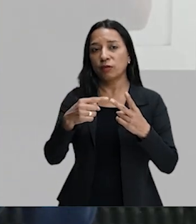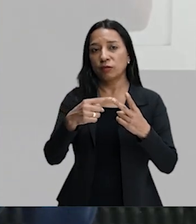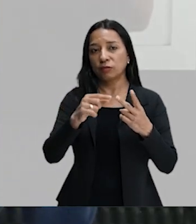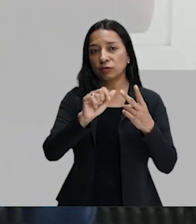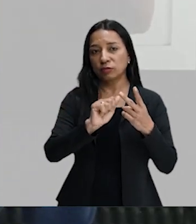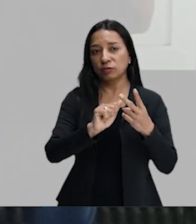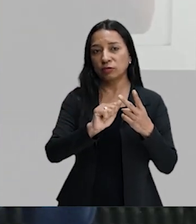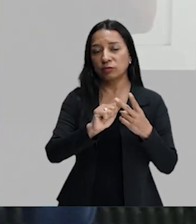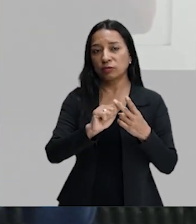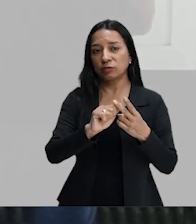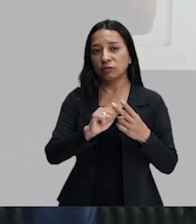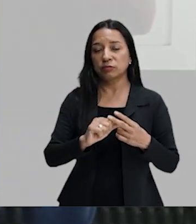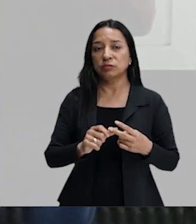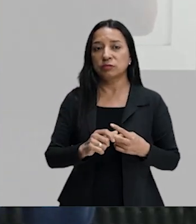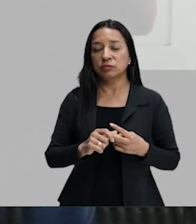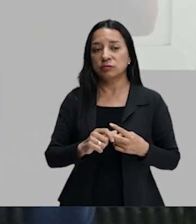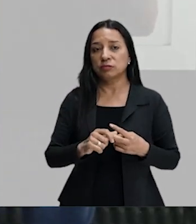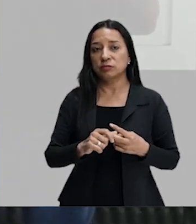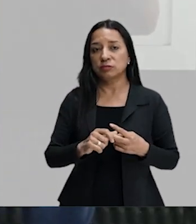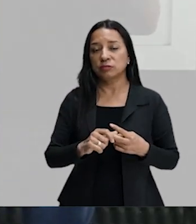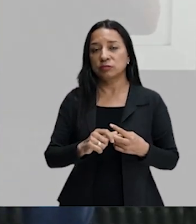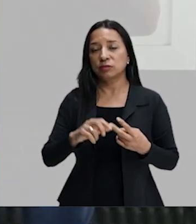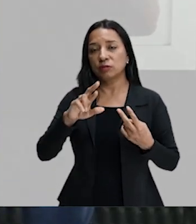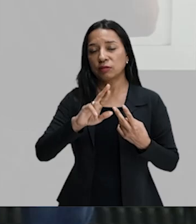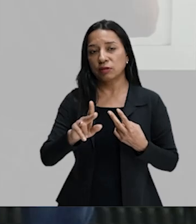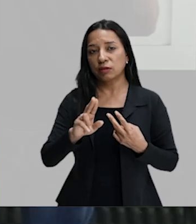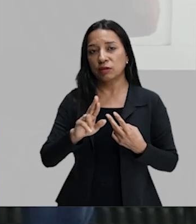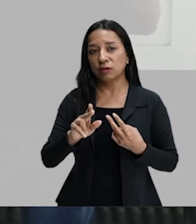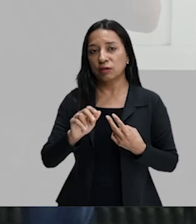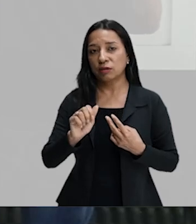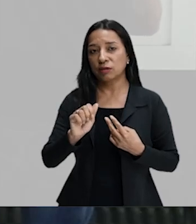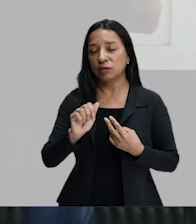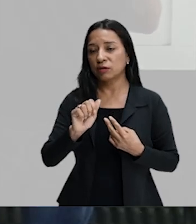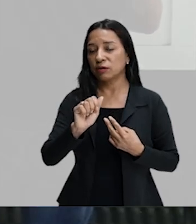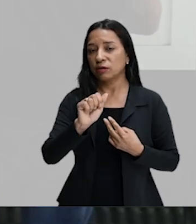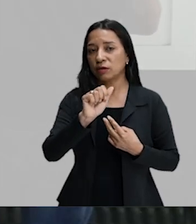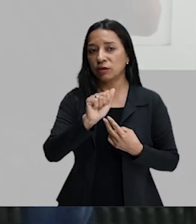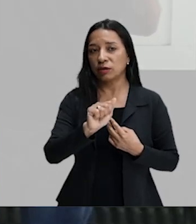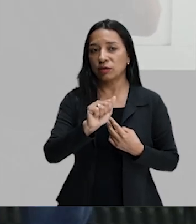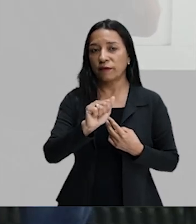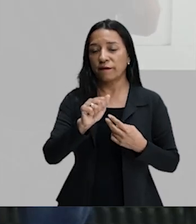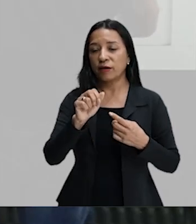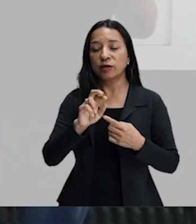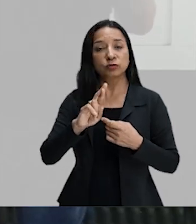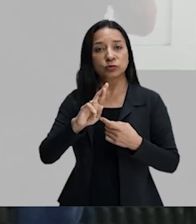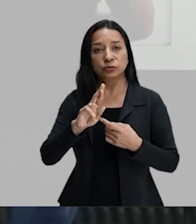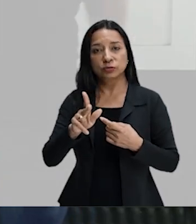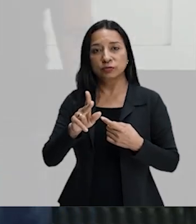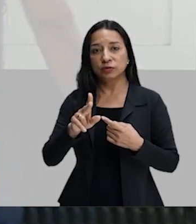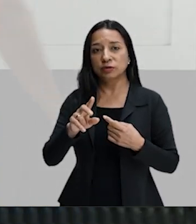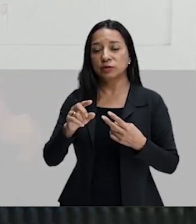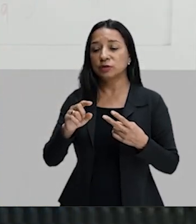a vai ser diferente de mais ou menos a raiz quadrada de